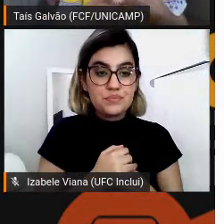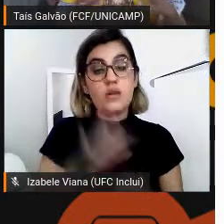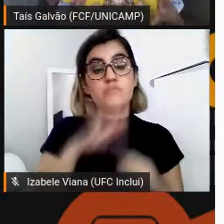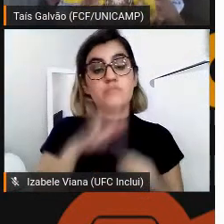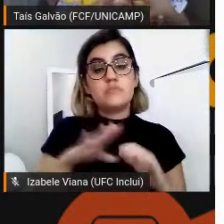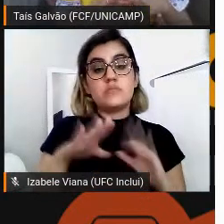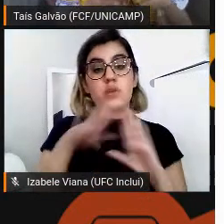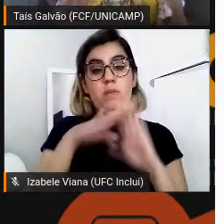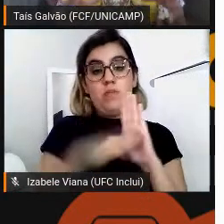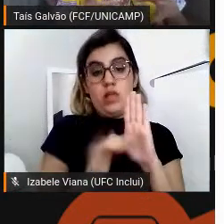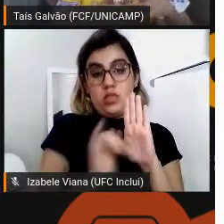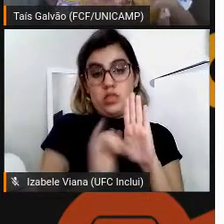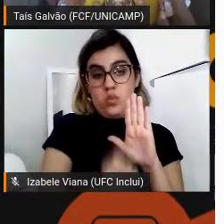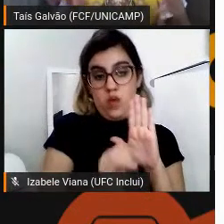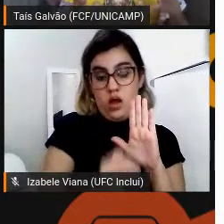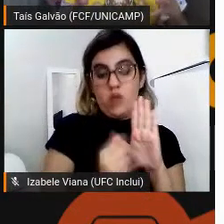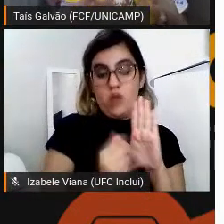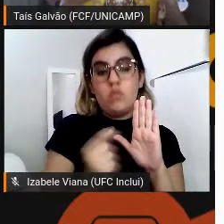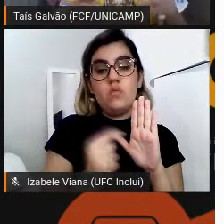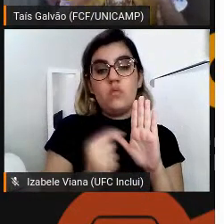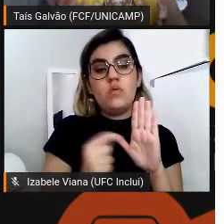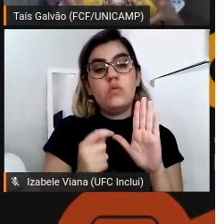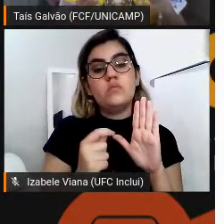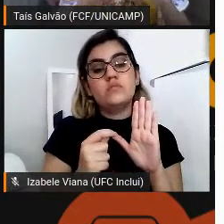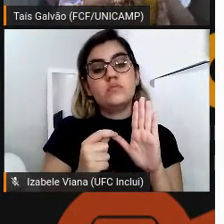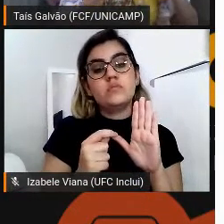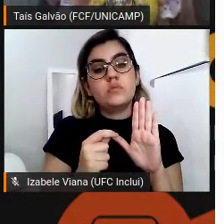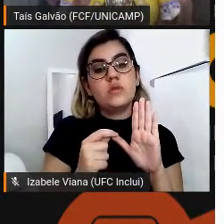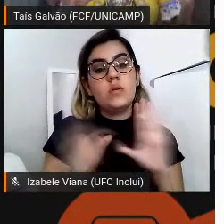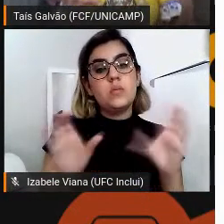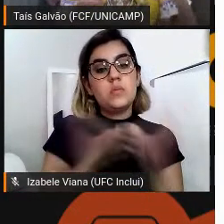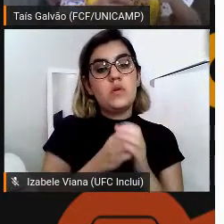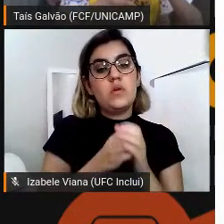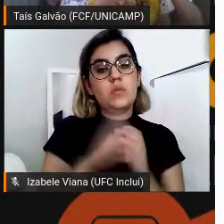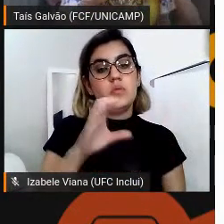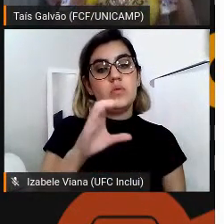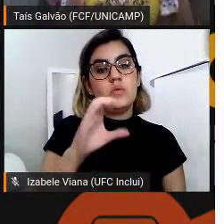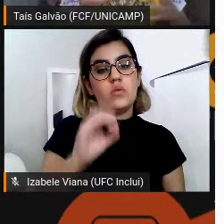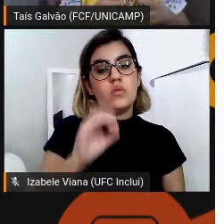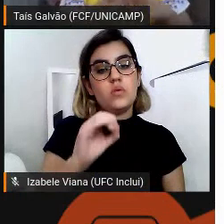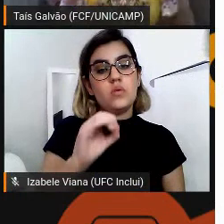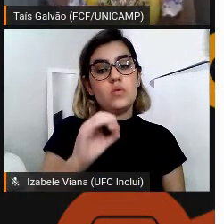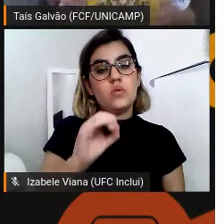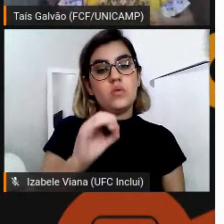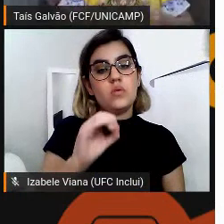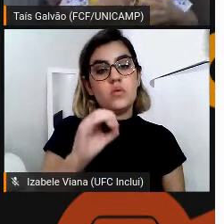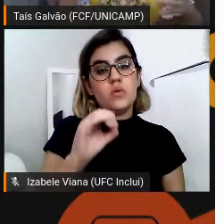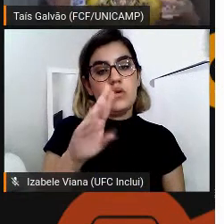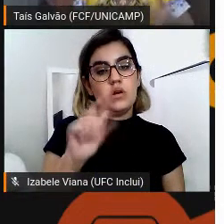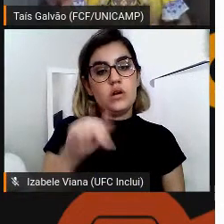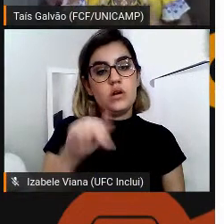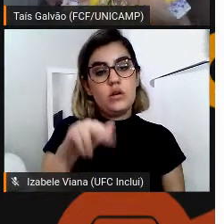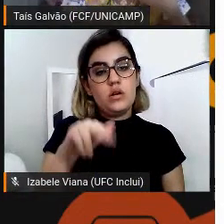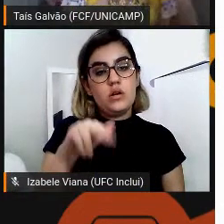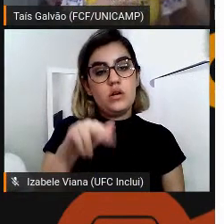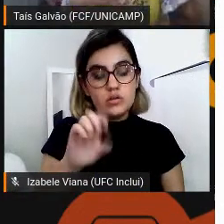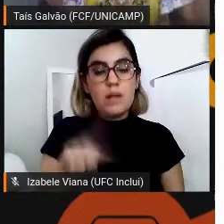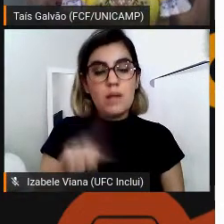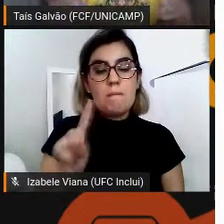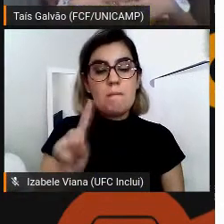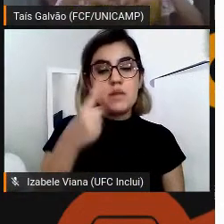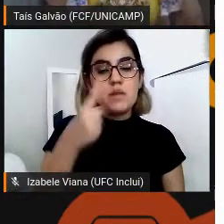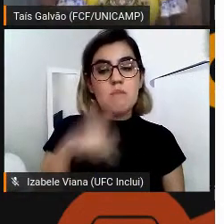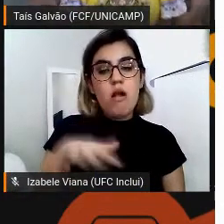né, que é o handbook, né, da Cochrane, dessa colaboração, que foi uma das primeiras na área da saúde a padronizar